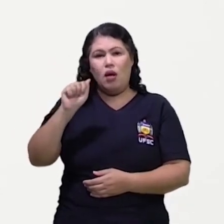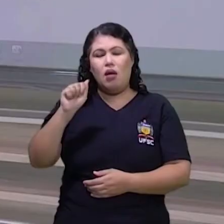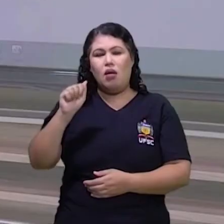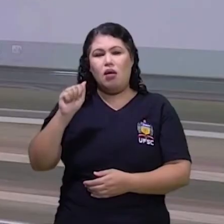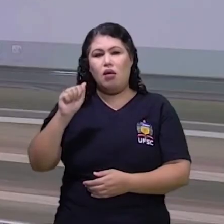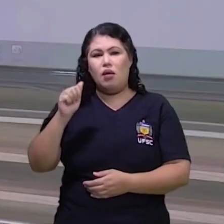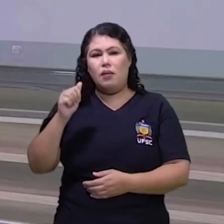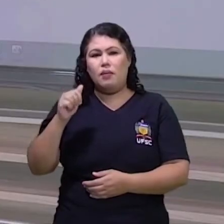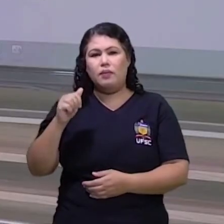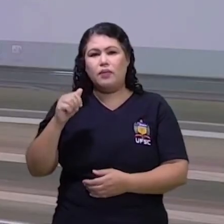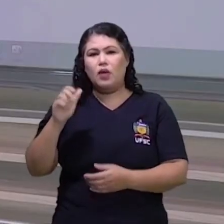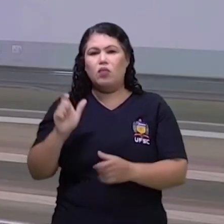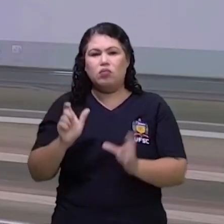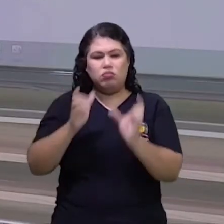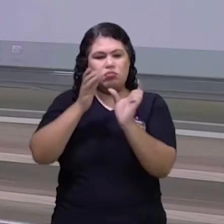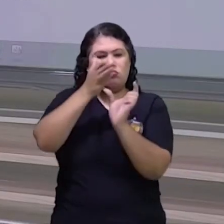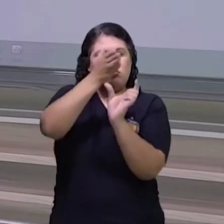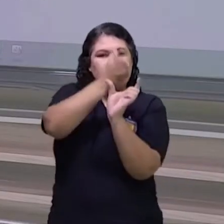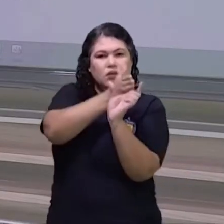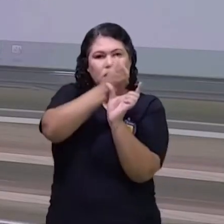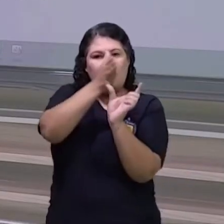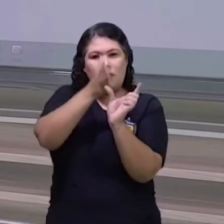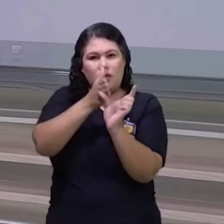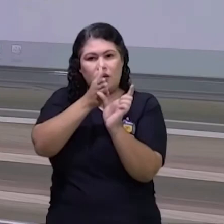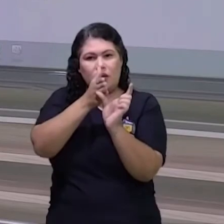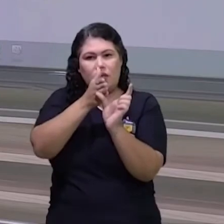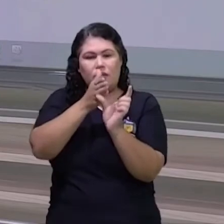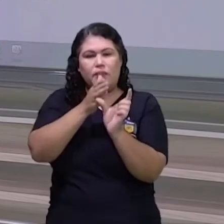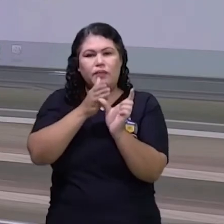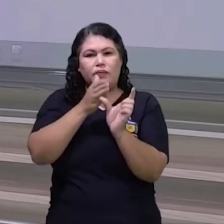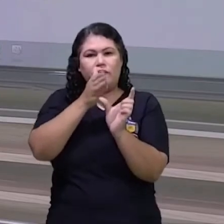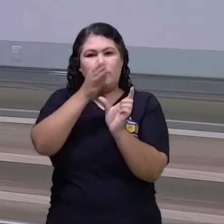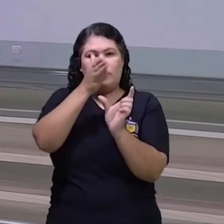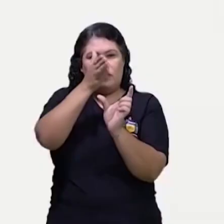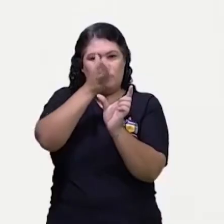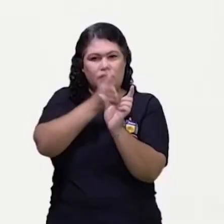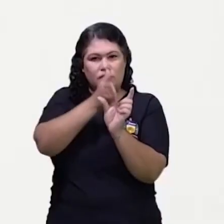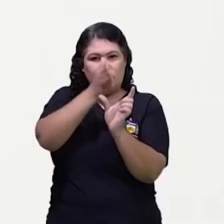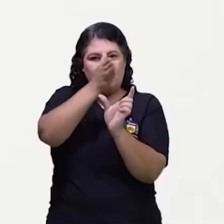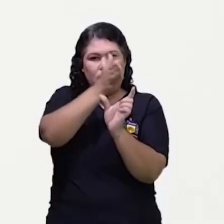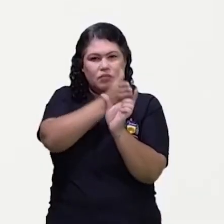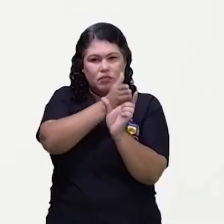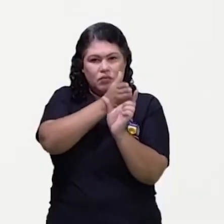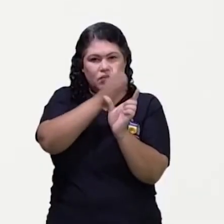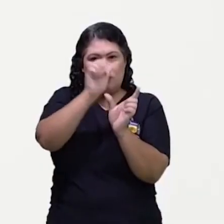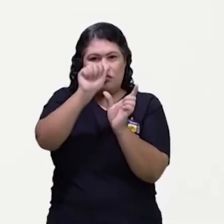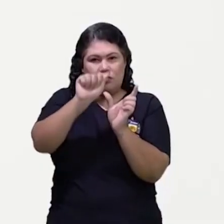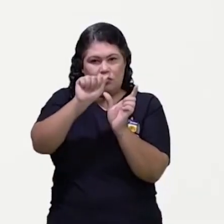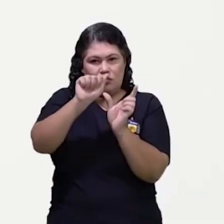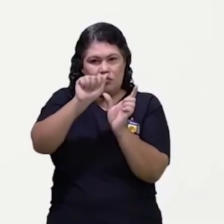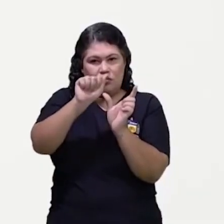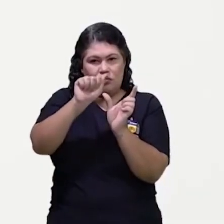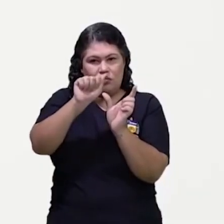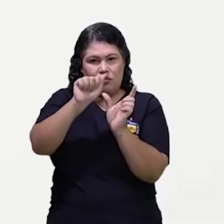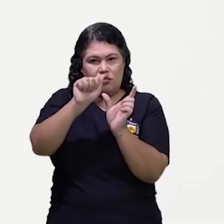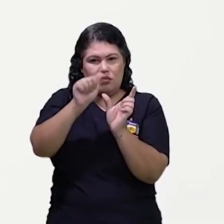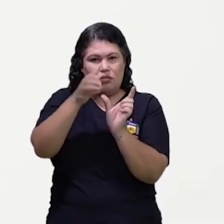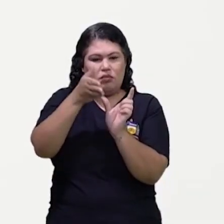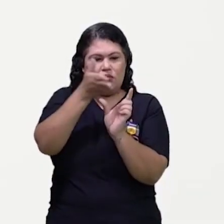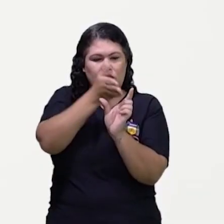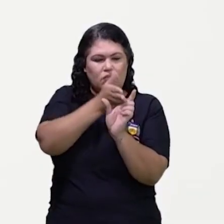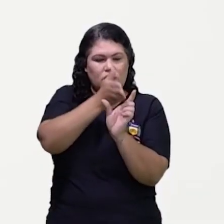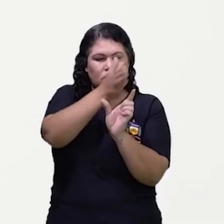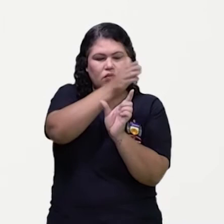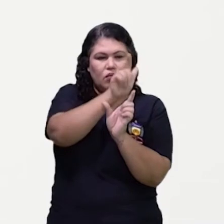separar essa sílaba, vamos lá. Vou colocar aqui que é para vocês identificarem. Água. Aonde